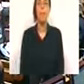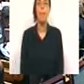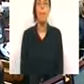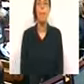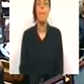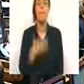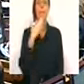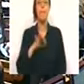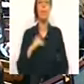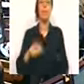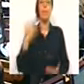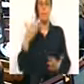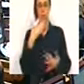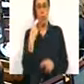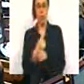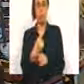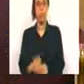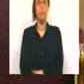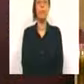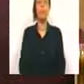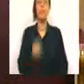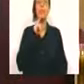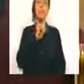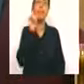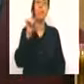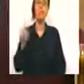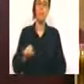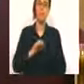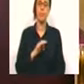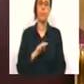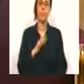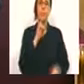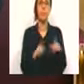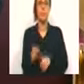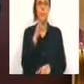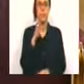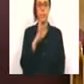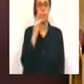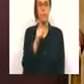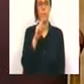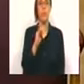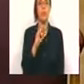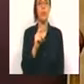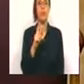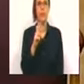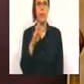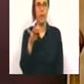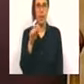Muito obrigado Sr. Presidente, agradeço também as questões levantadas pelo Sr. Deputado José Luís Ferreira e